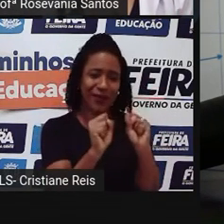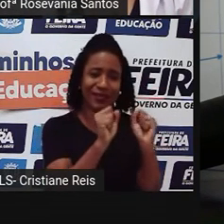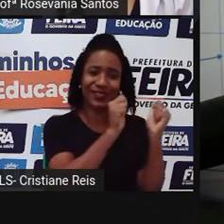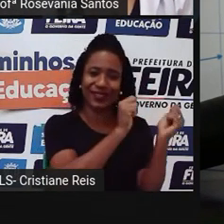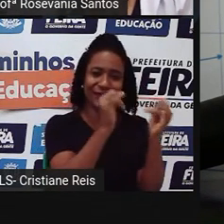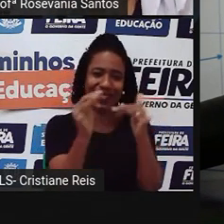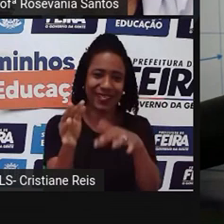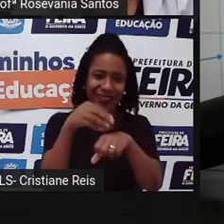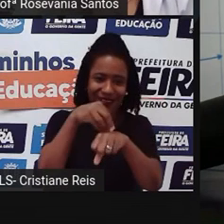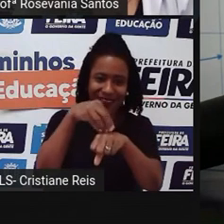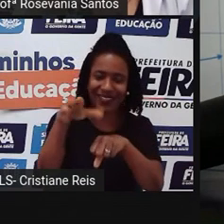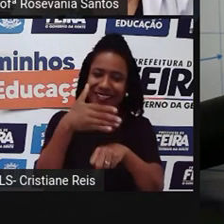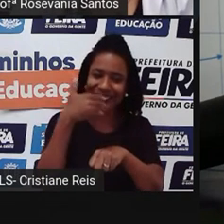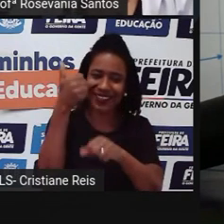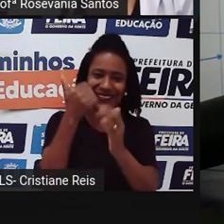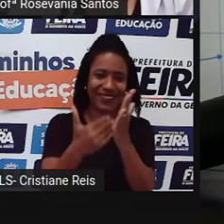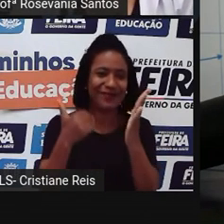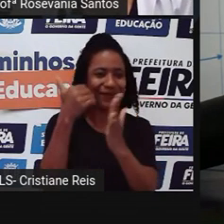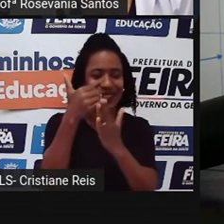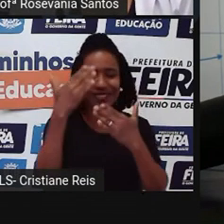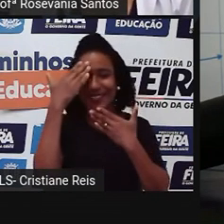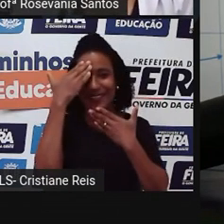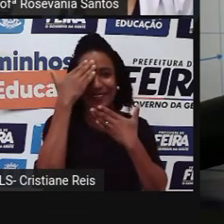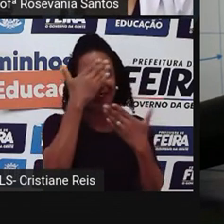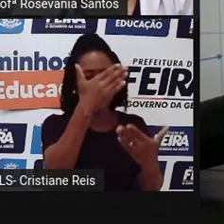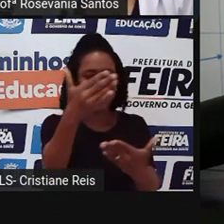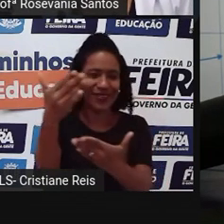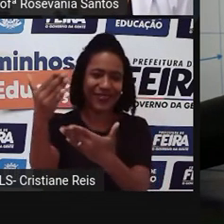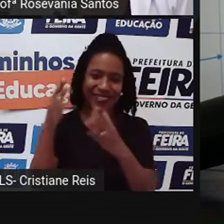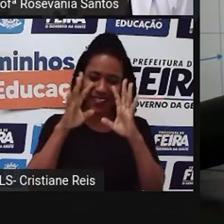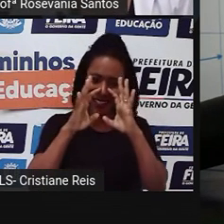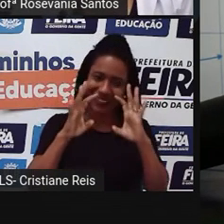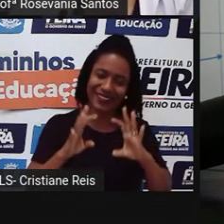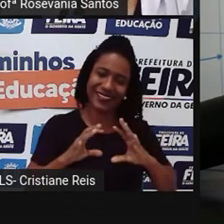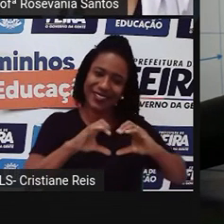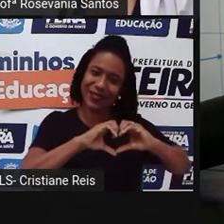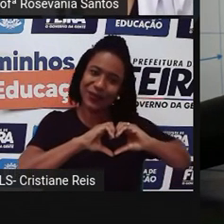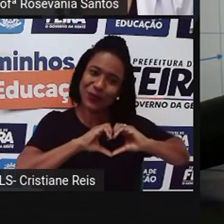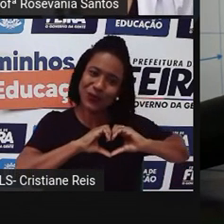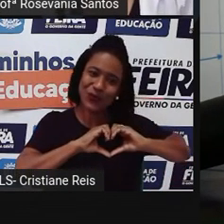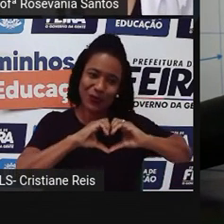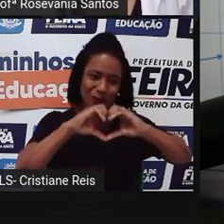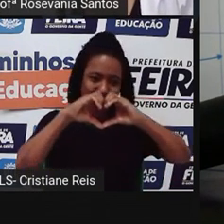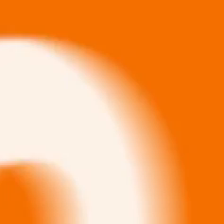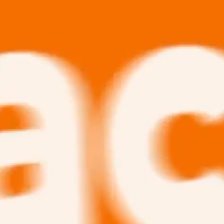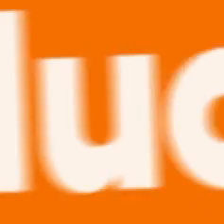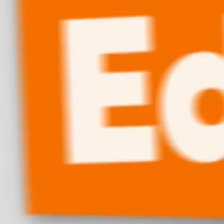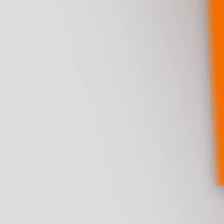orientar melhor para vocês. Obrigada, gente, por ter ficado até aqui. Um beijo no coração de todos.